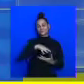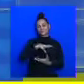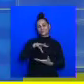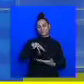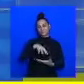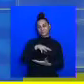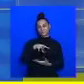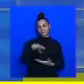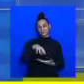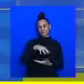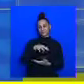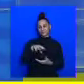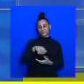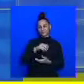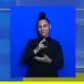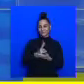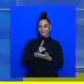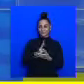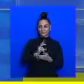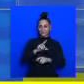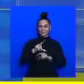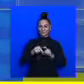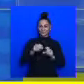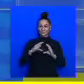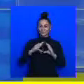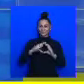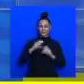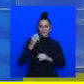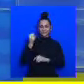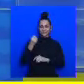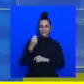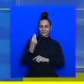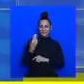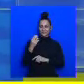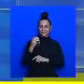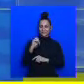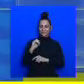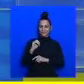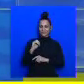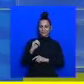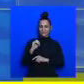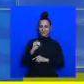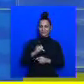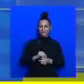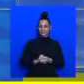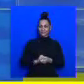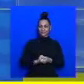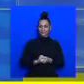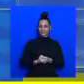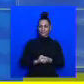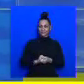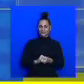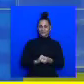segue girando. Vamos seguir sorteando. Bola branca, número 20. Branca, 20.